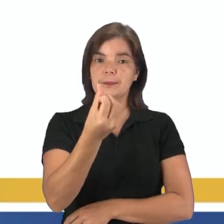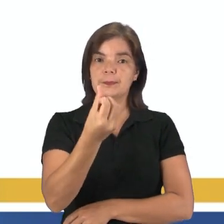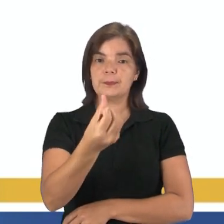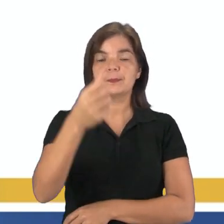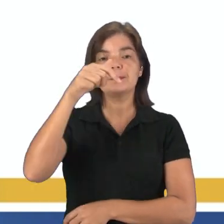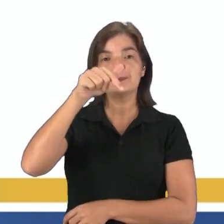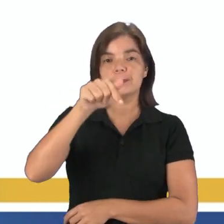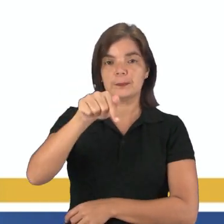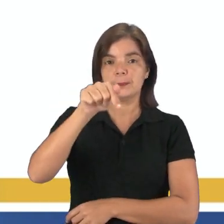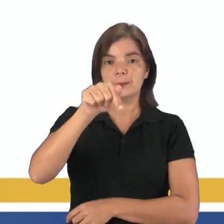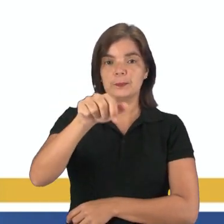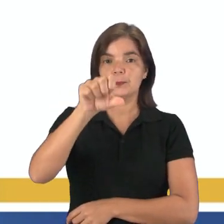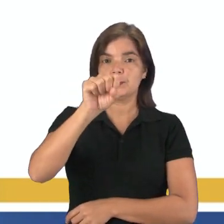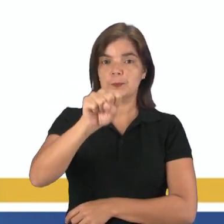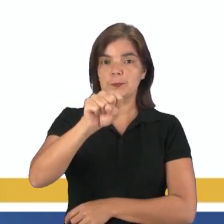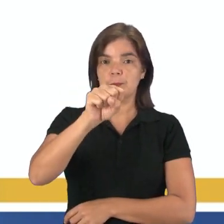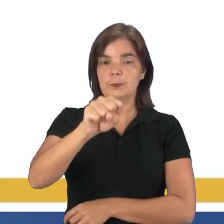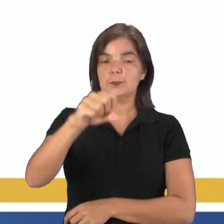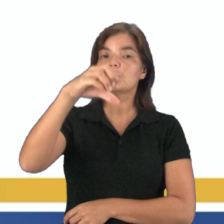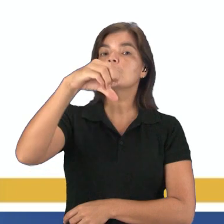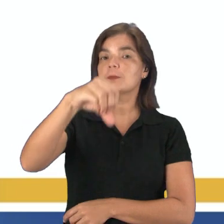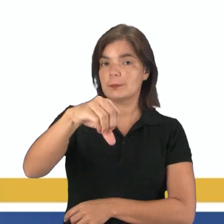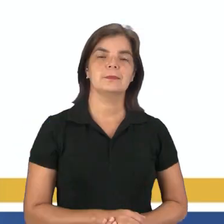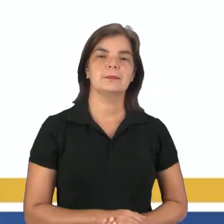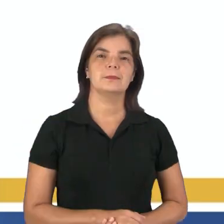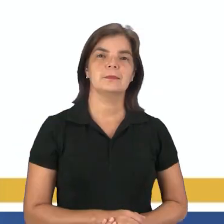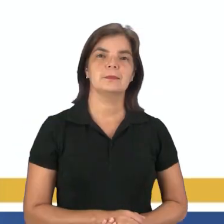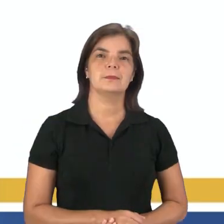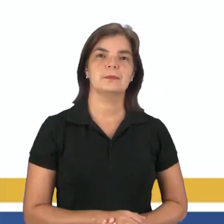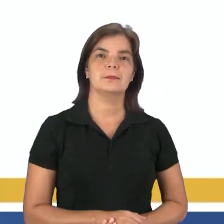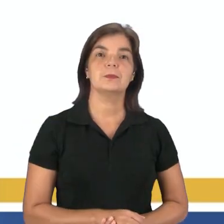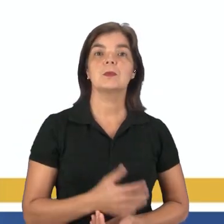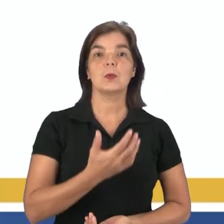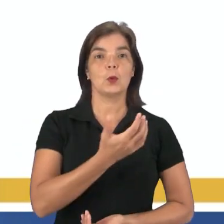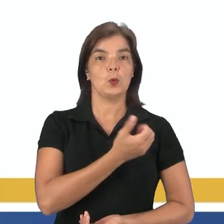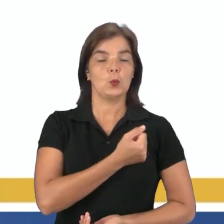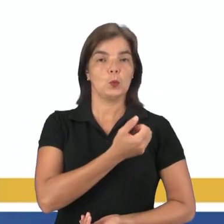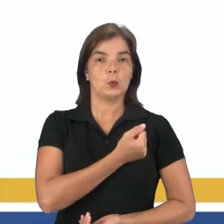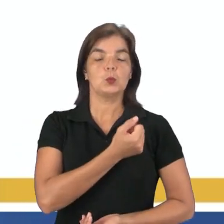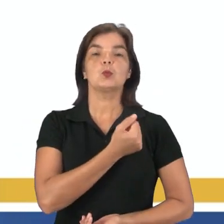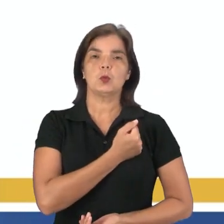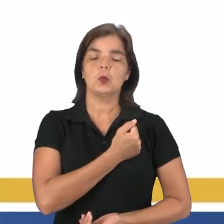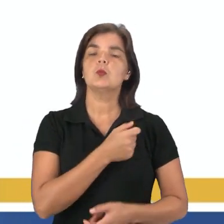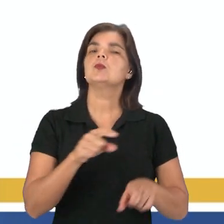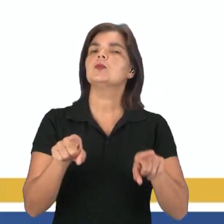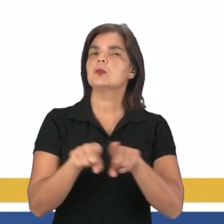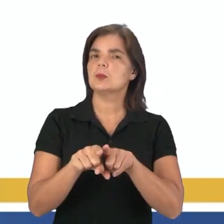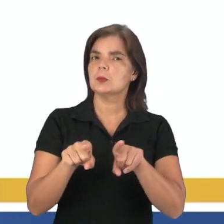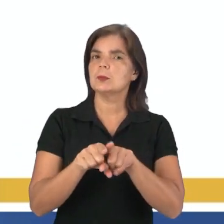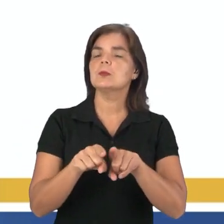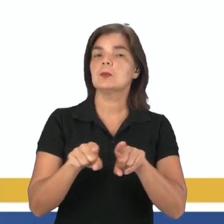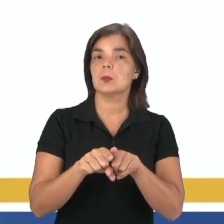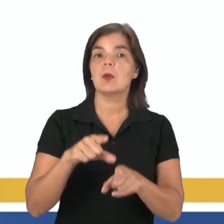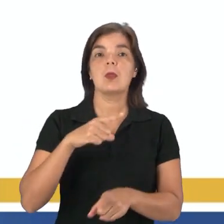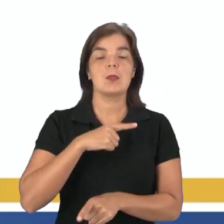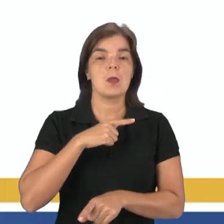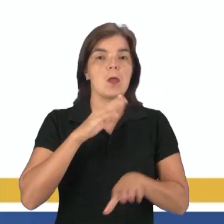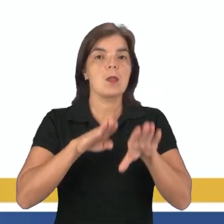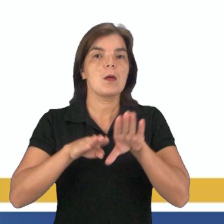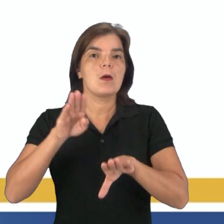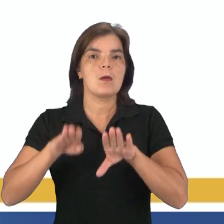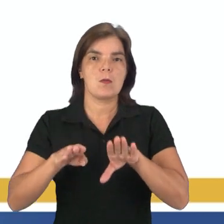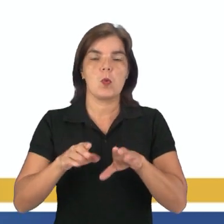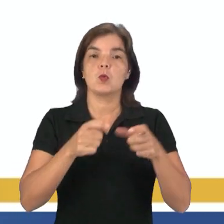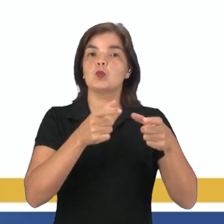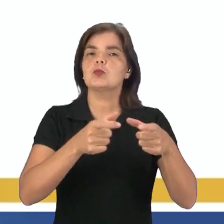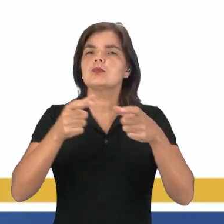6, 7, 8 e o 9. O valor dos algarismos, eles também têm um valor de acordo com a